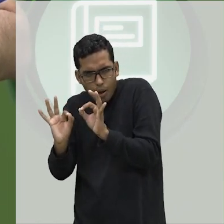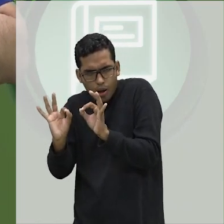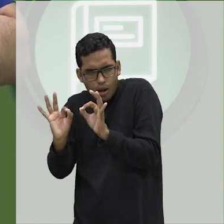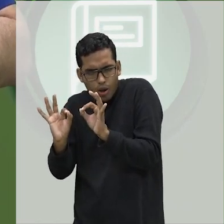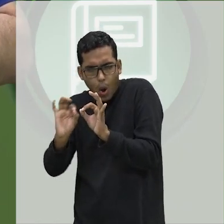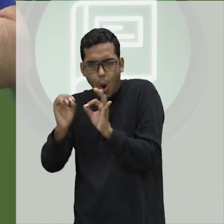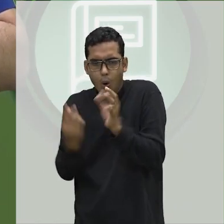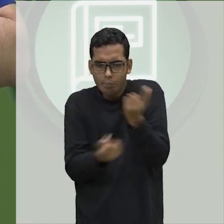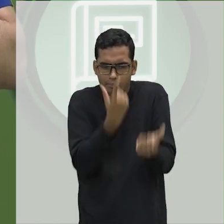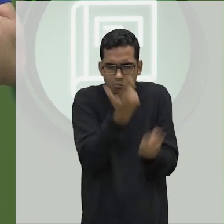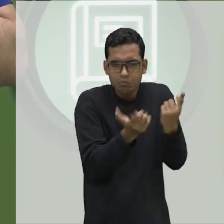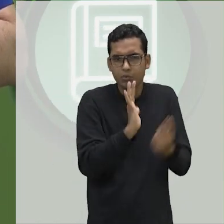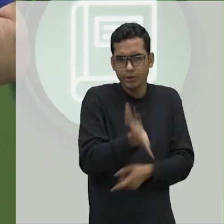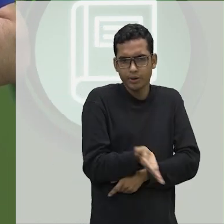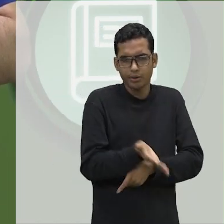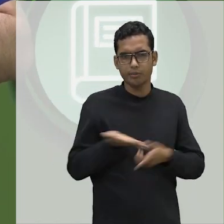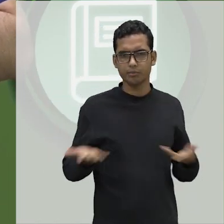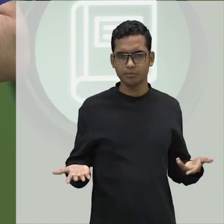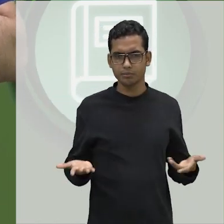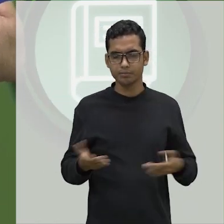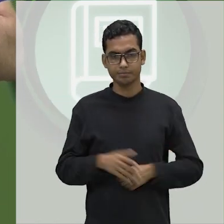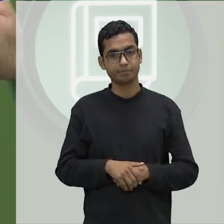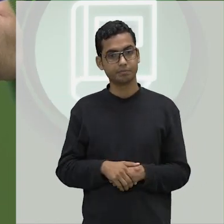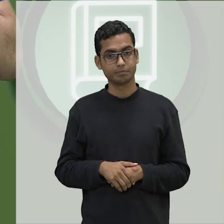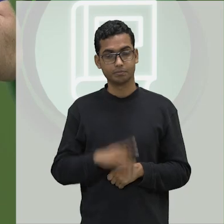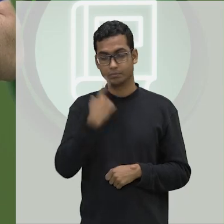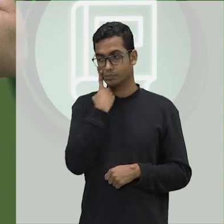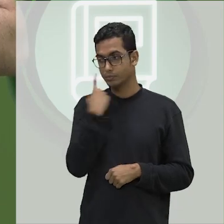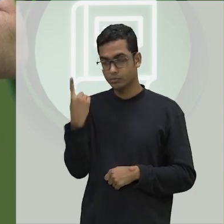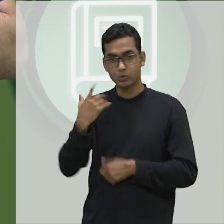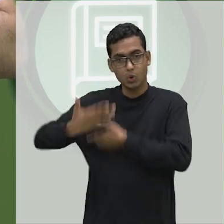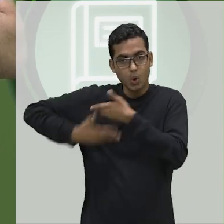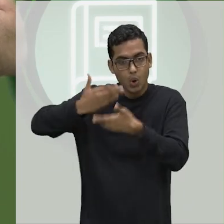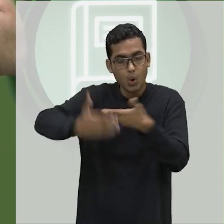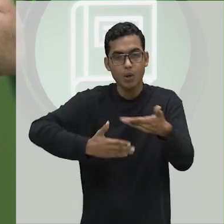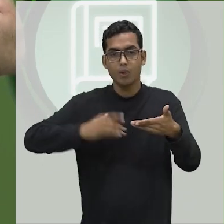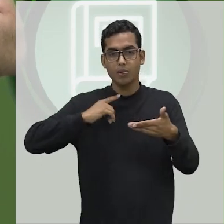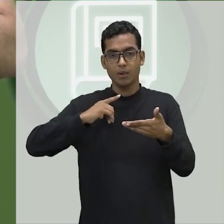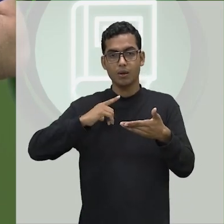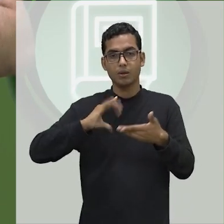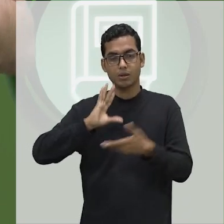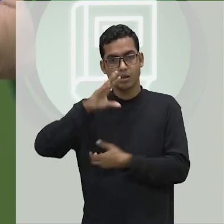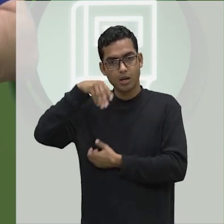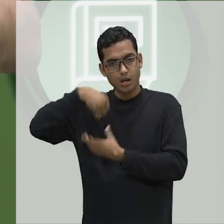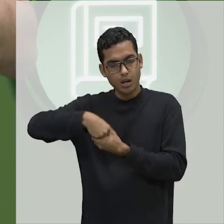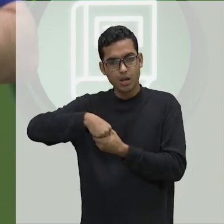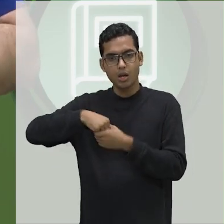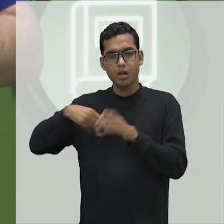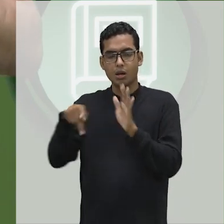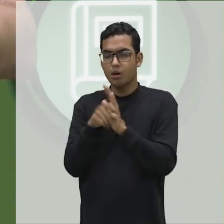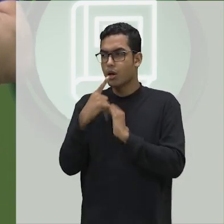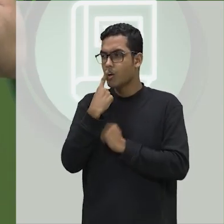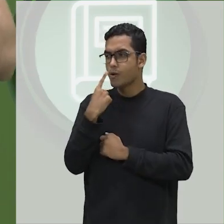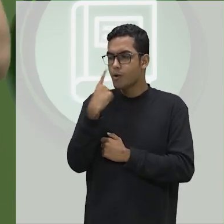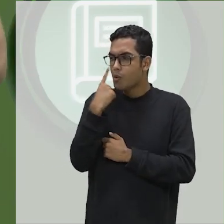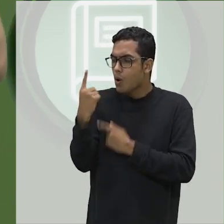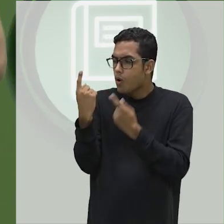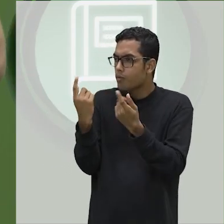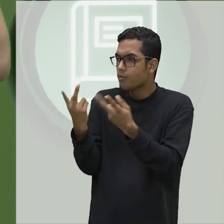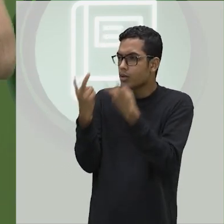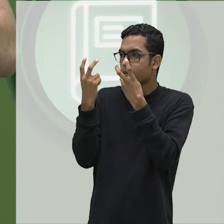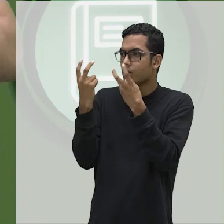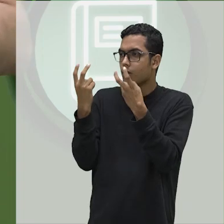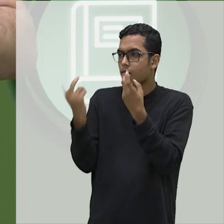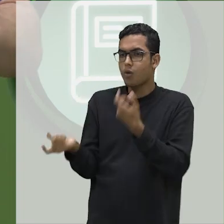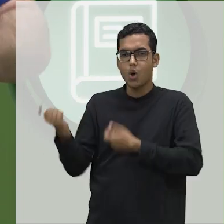O processo macroscópico aqui que nós estamos tratando, macroscopicamente, nós temos um sistema